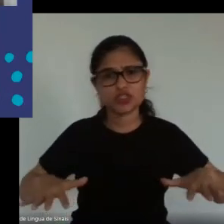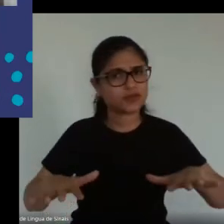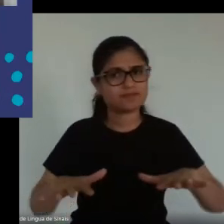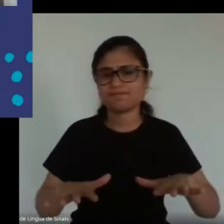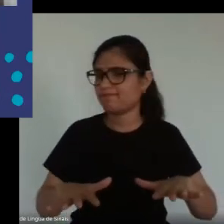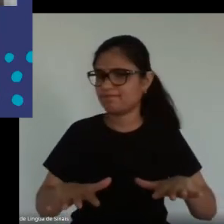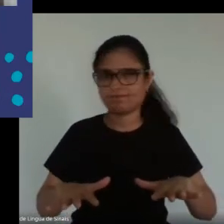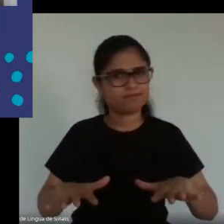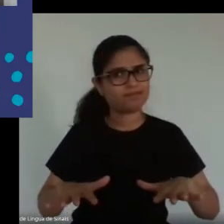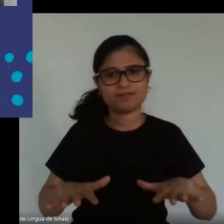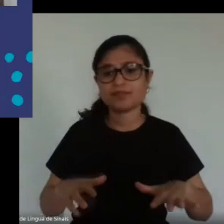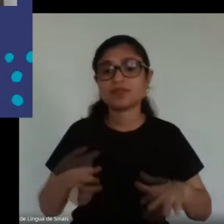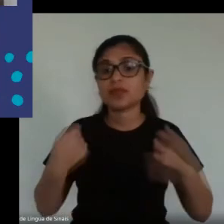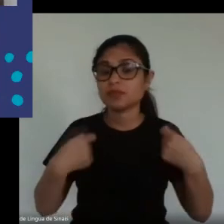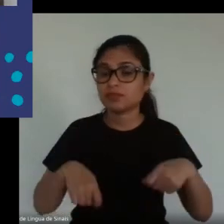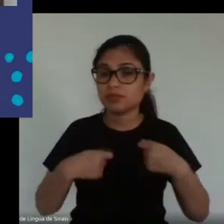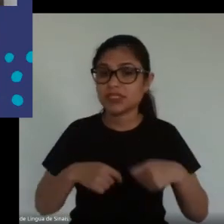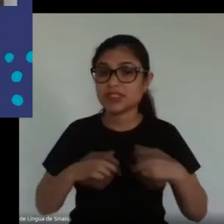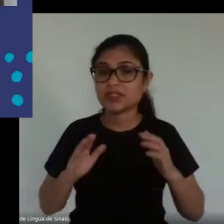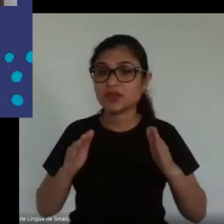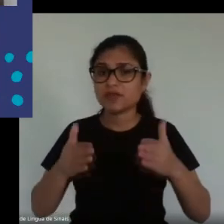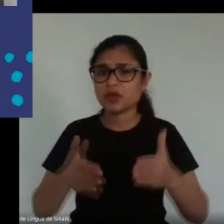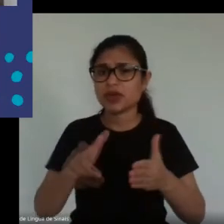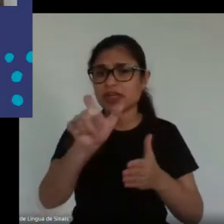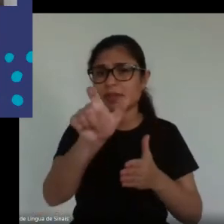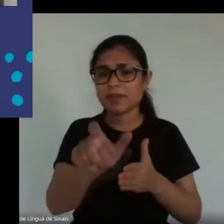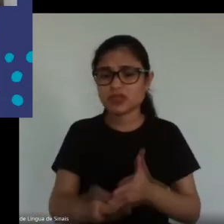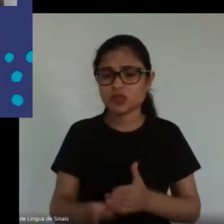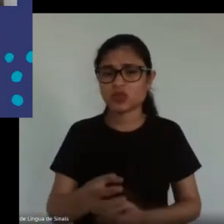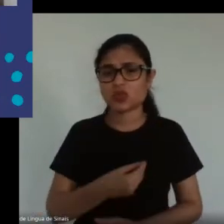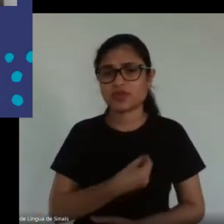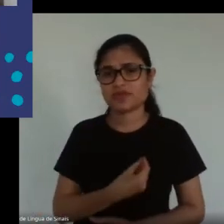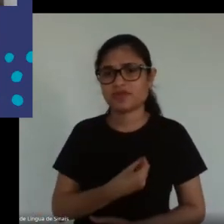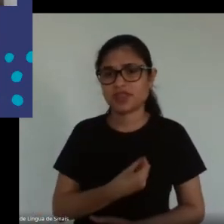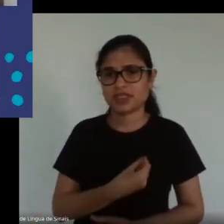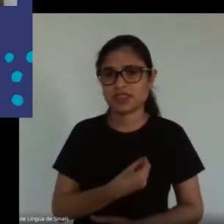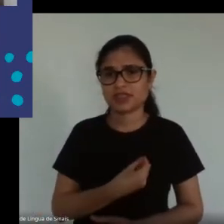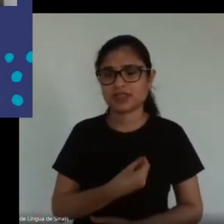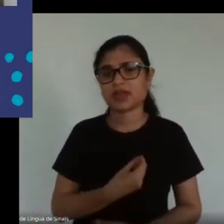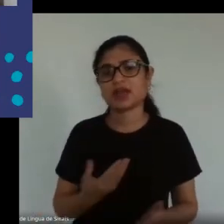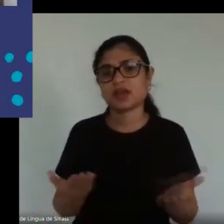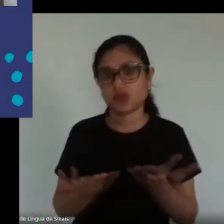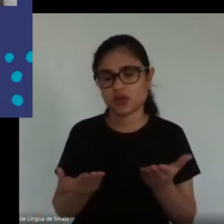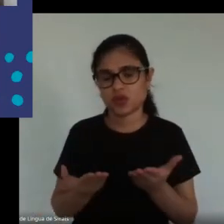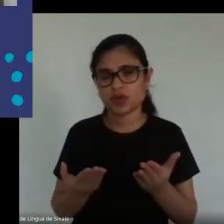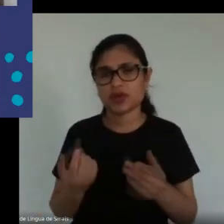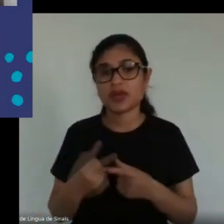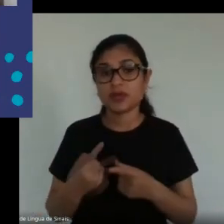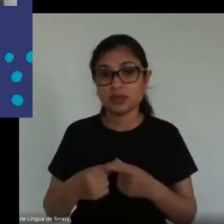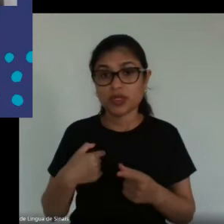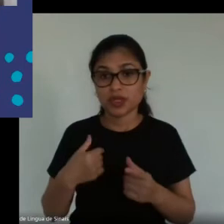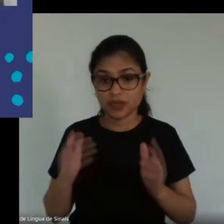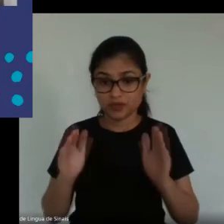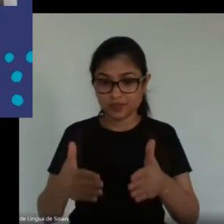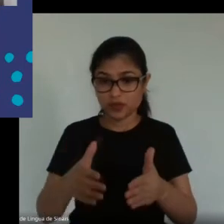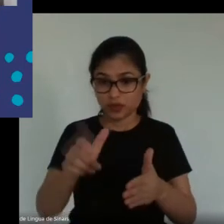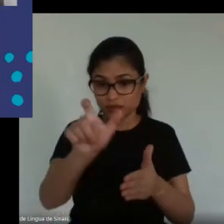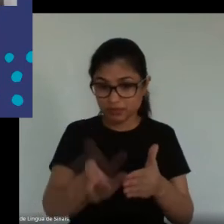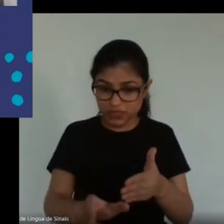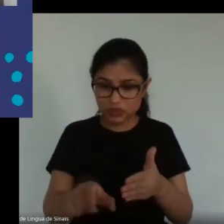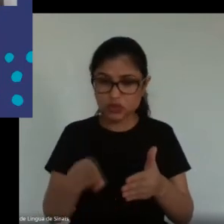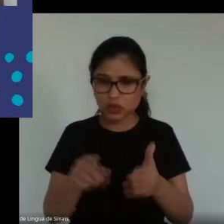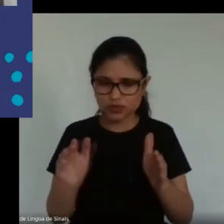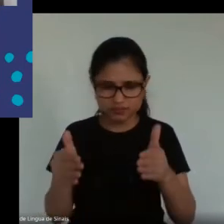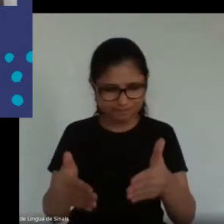Eu tenho que focar no que a pessoa está vivenciando, porque se eu foco no que essa pessoa está